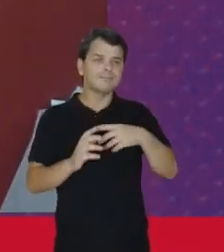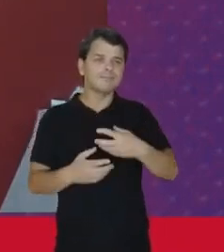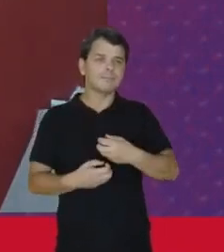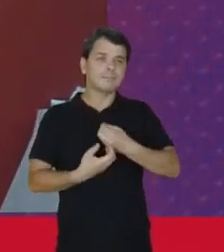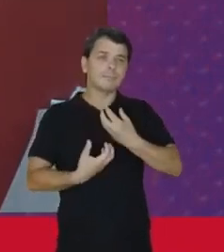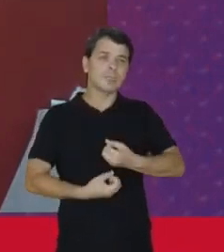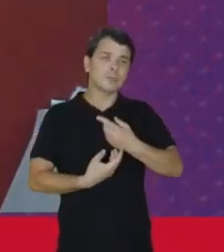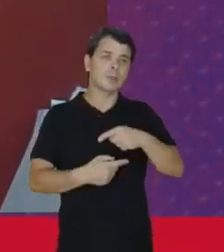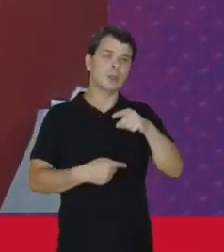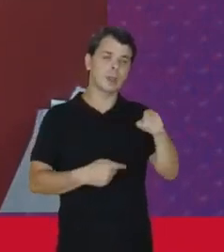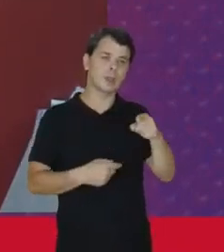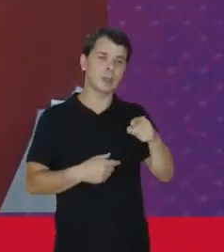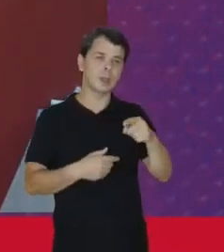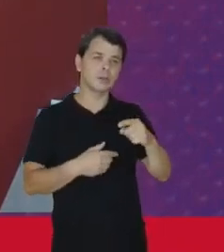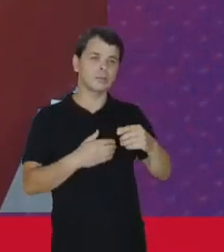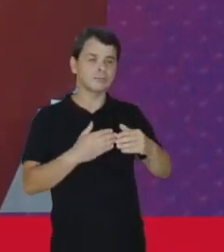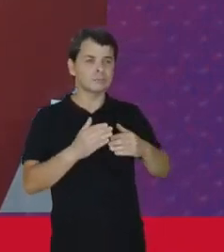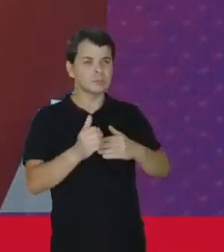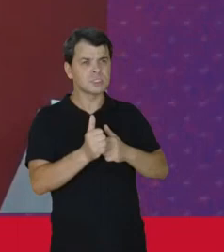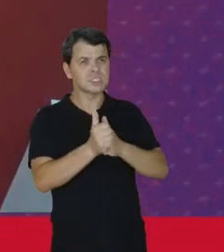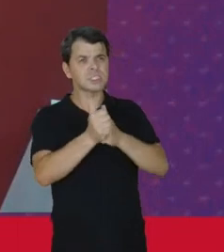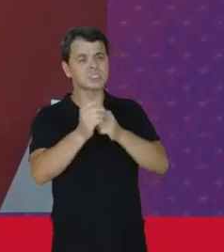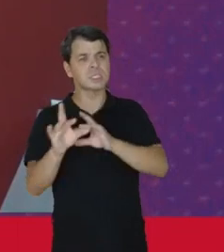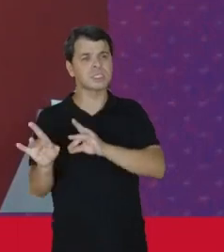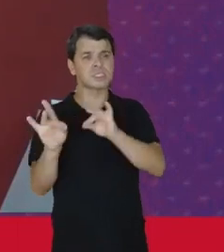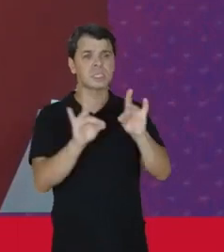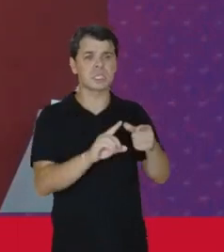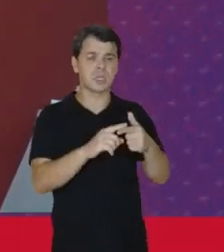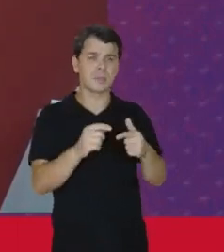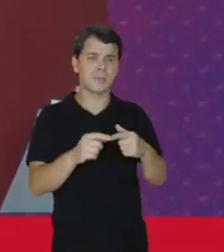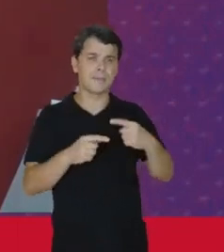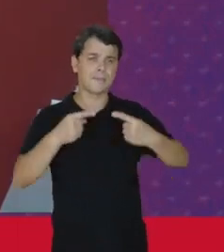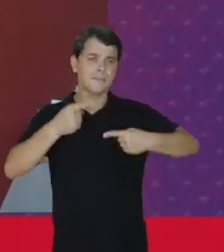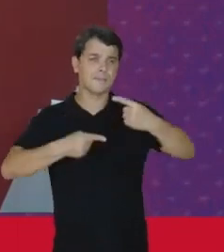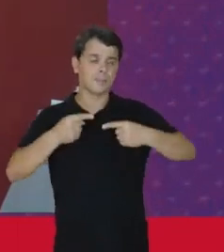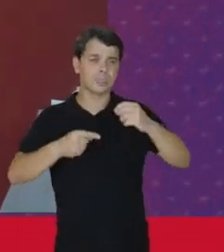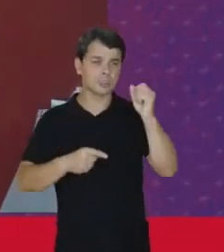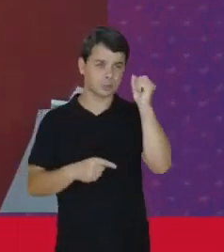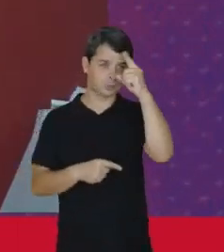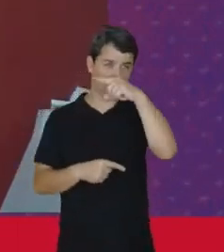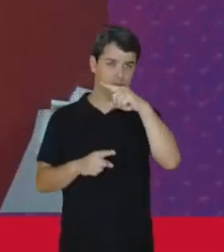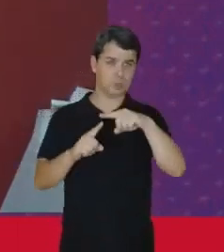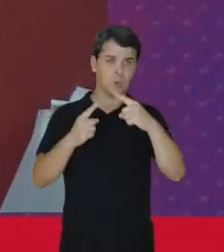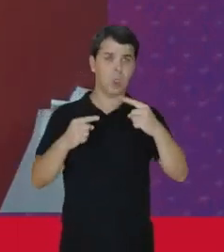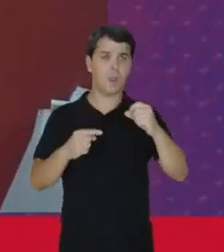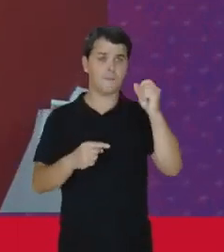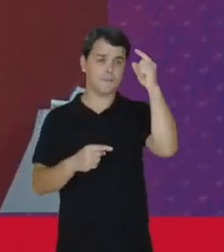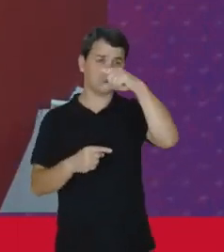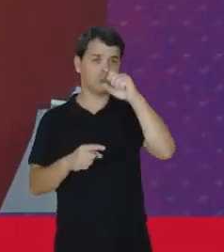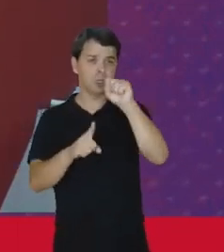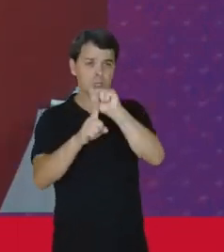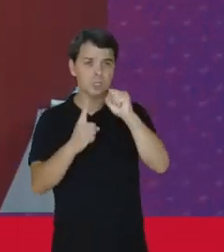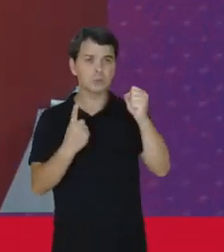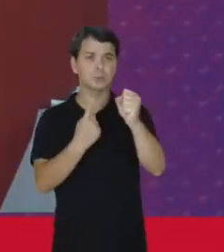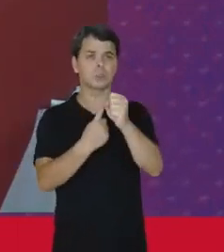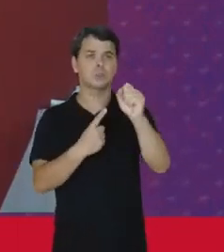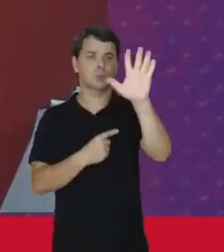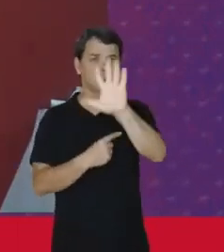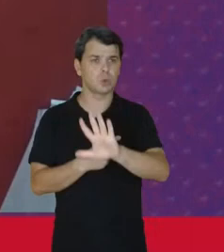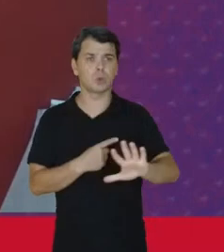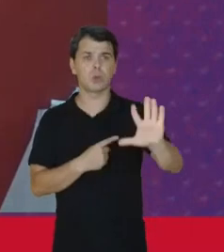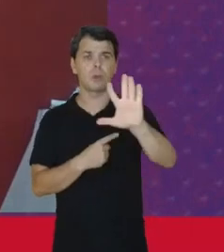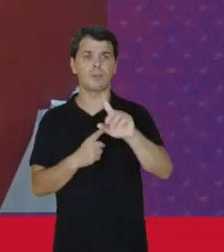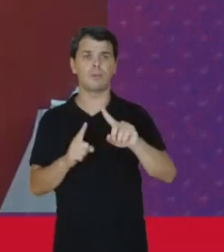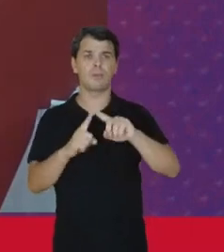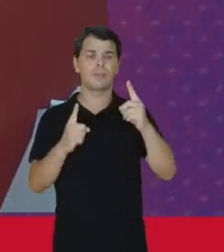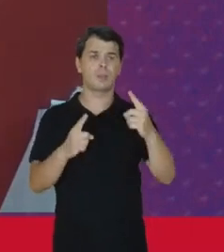seguir esse passo da política partidária, que eu ainda acho que é uma política mais difícil ainda, porque é uma política na sociedade como um todo. Quando